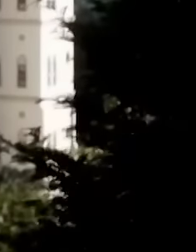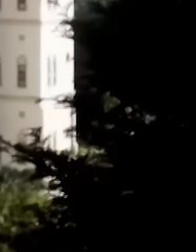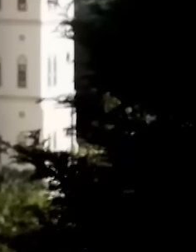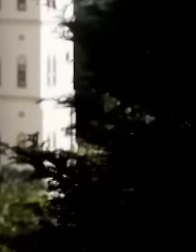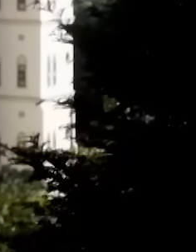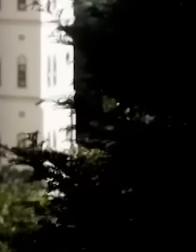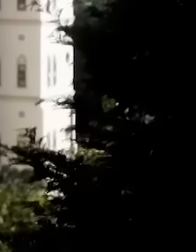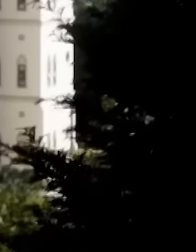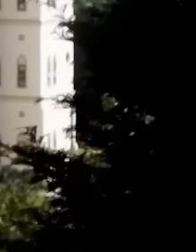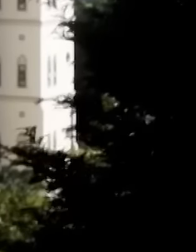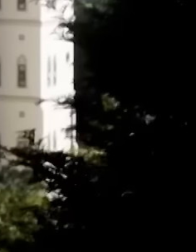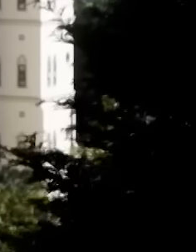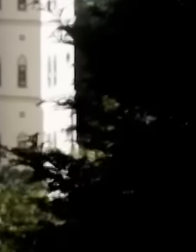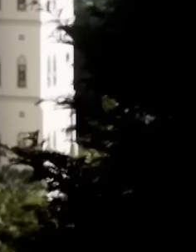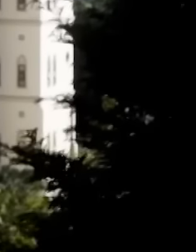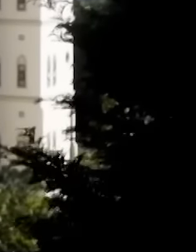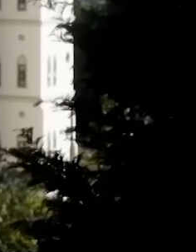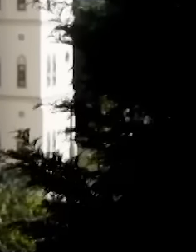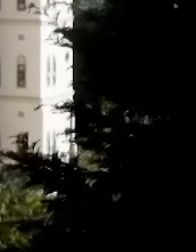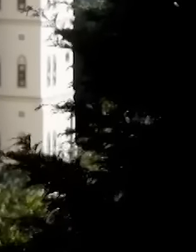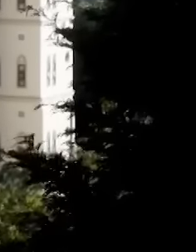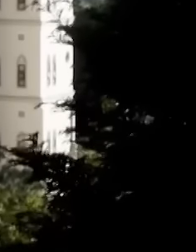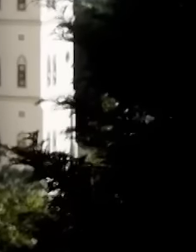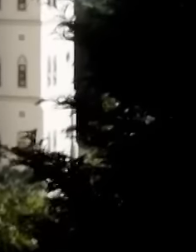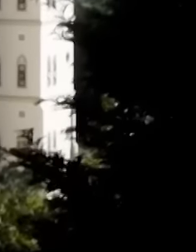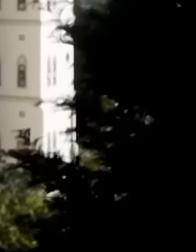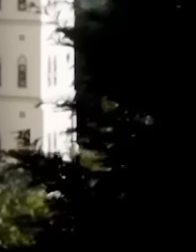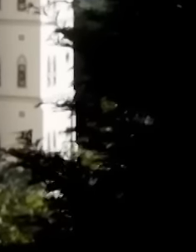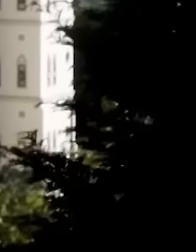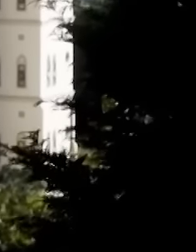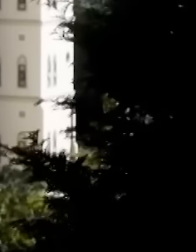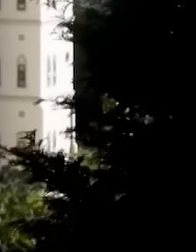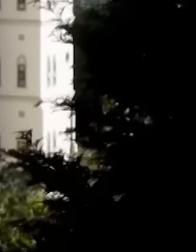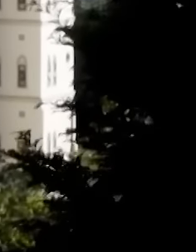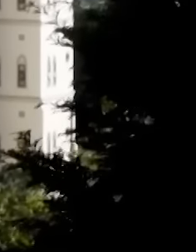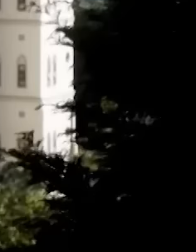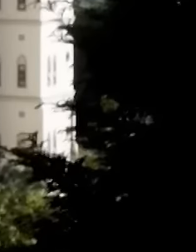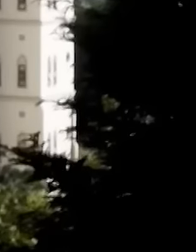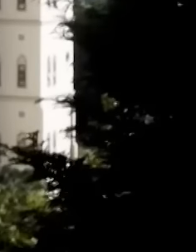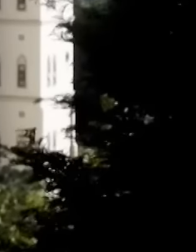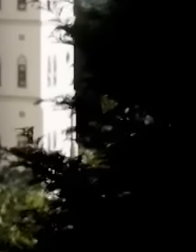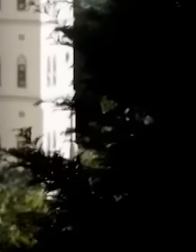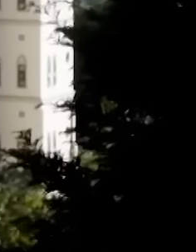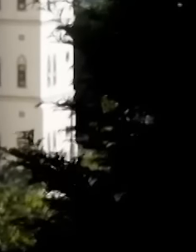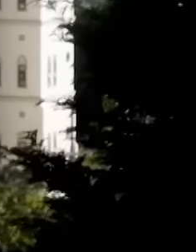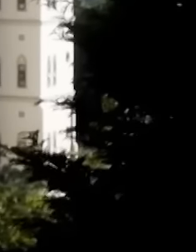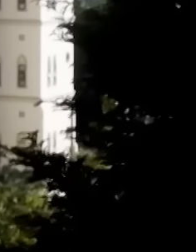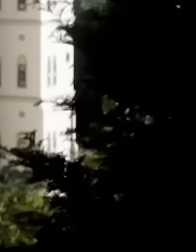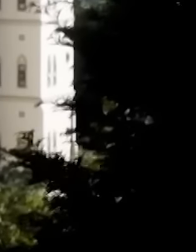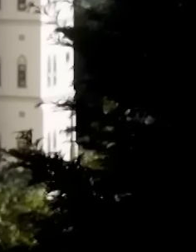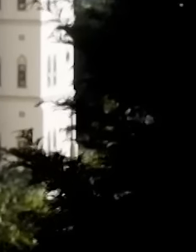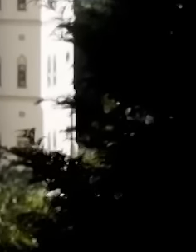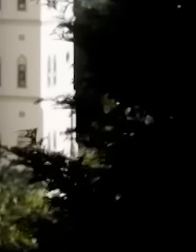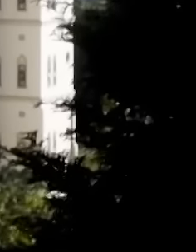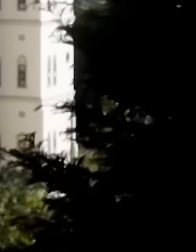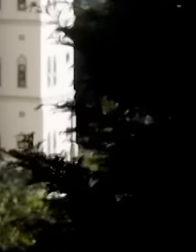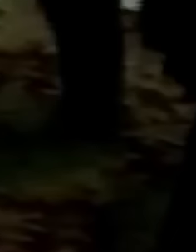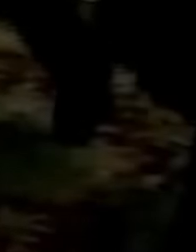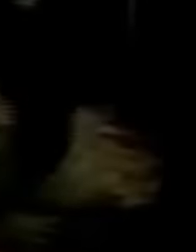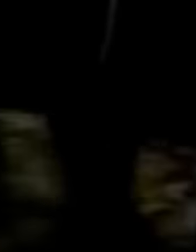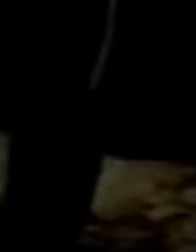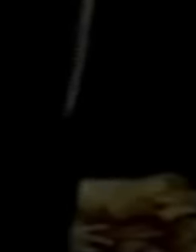Há pouco mais de 21 anos, começava a história dos Arautos do Evangelho, quando no dia 22 de fevereiro de